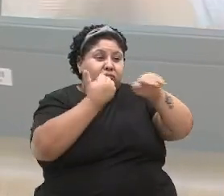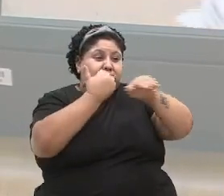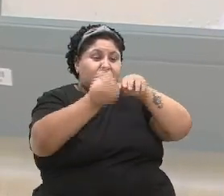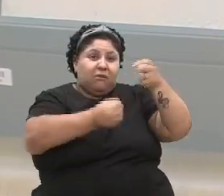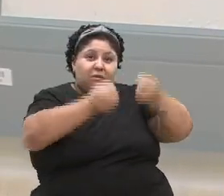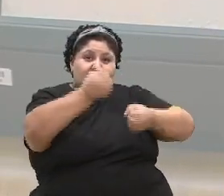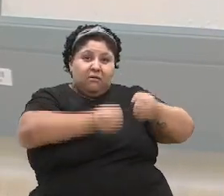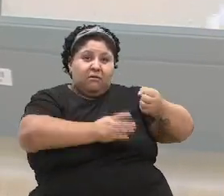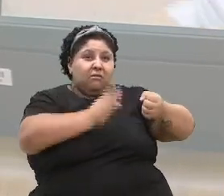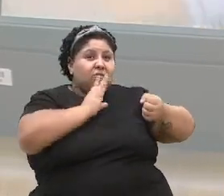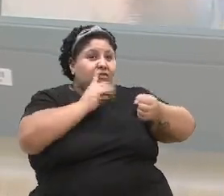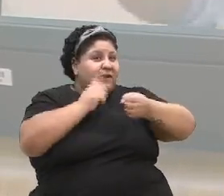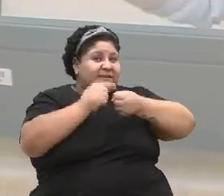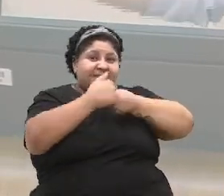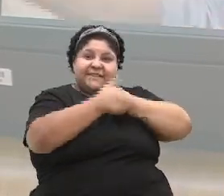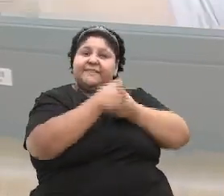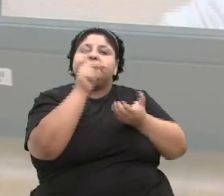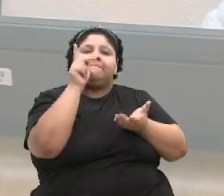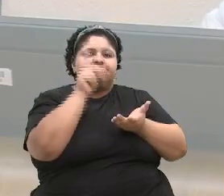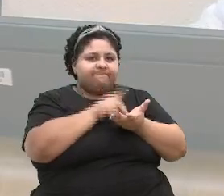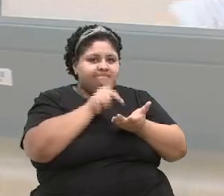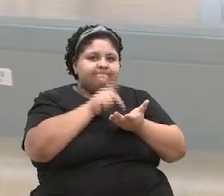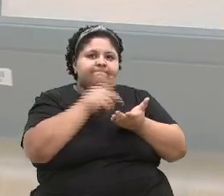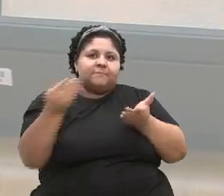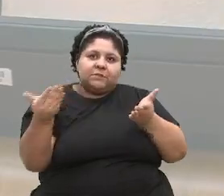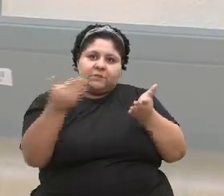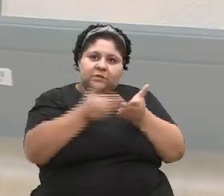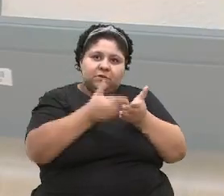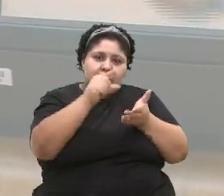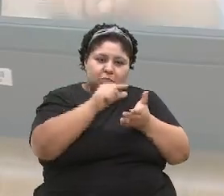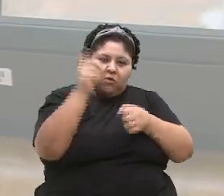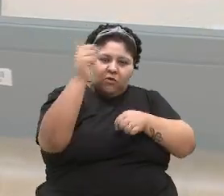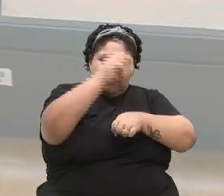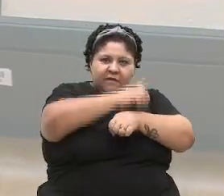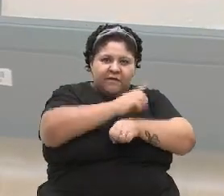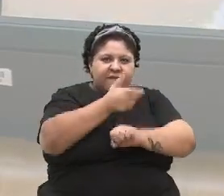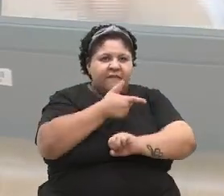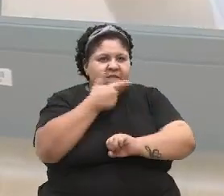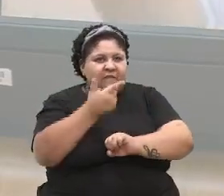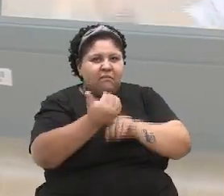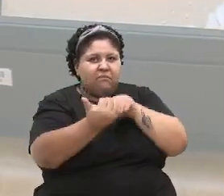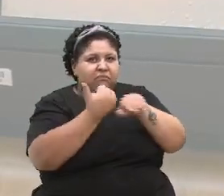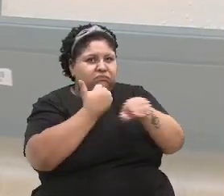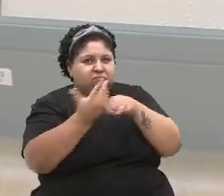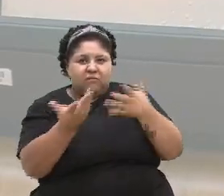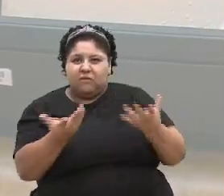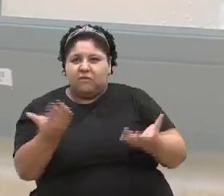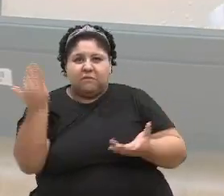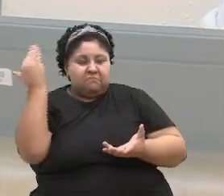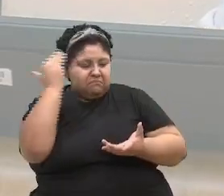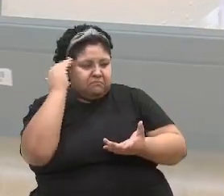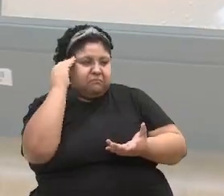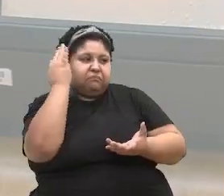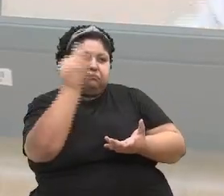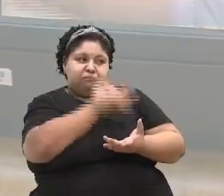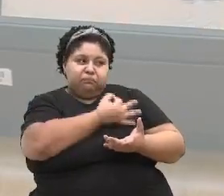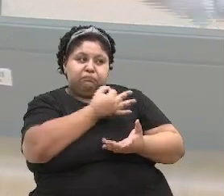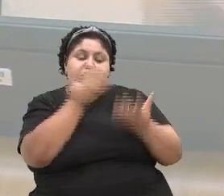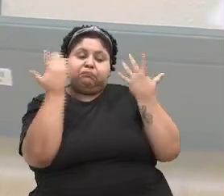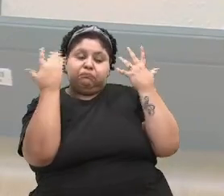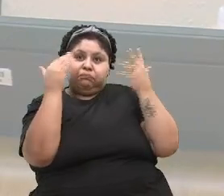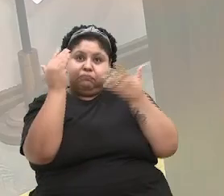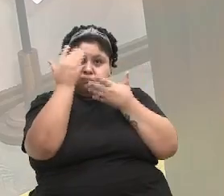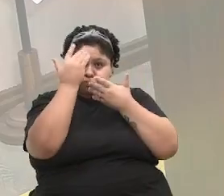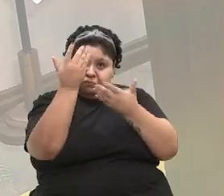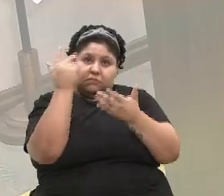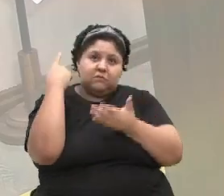não conhece a cidade mesmo, veio há poucos dias aí, e o senhor está dizendo que aquilo ali é intransitável, que eu entendo. O senhor, olha, meus parabéns. Obrigado,